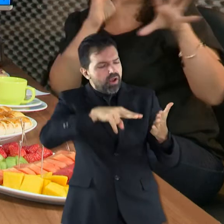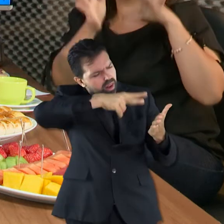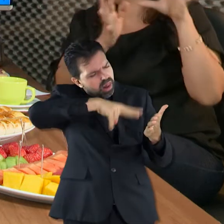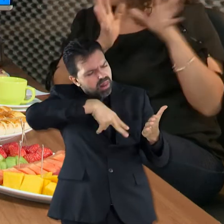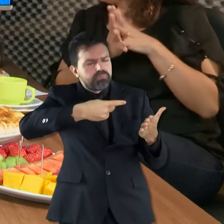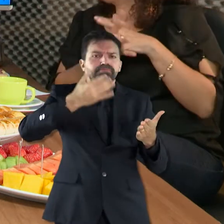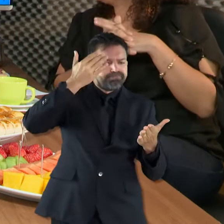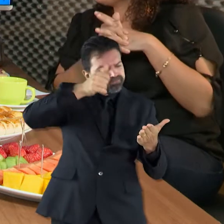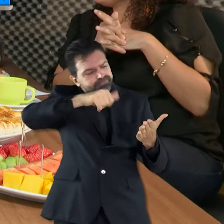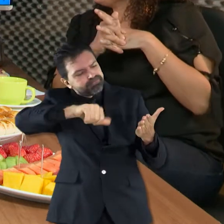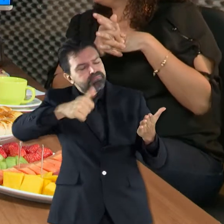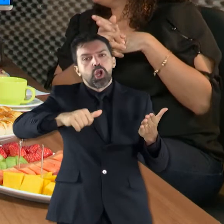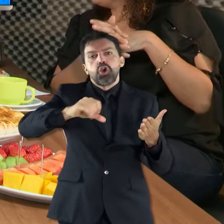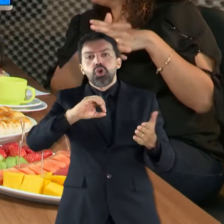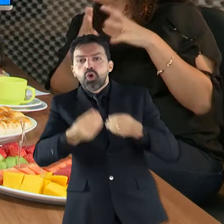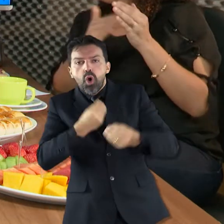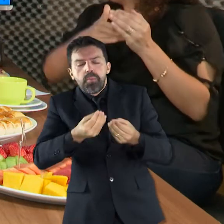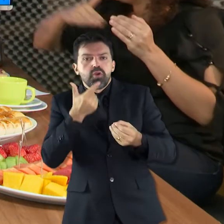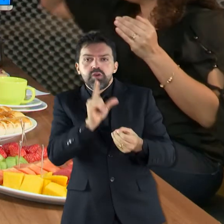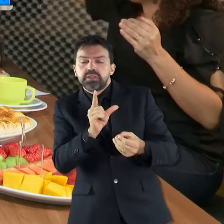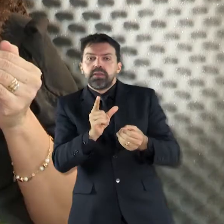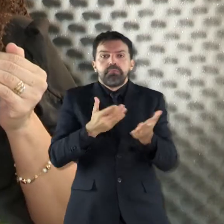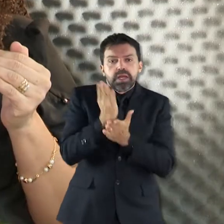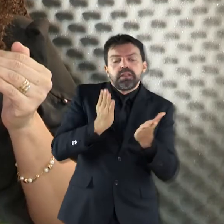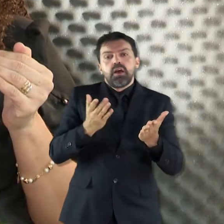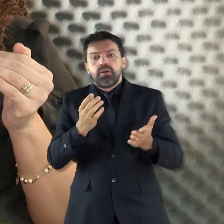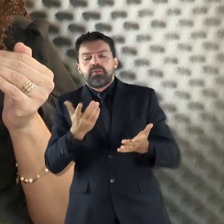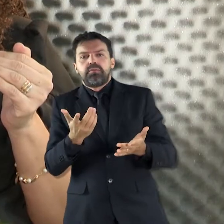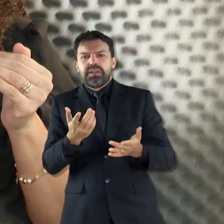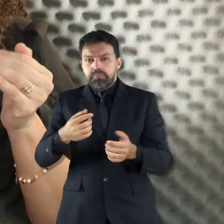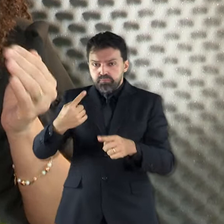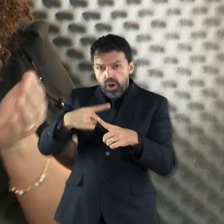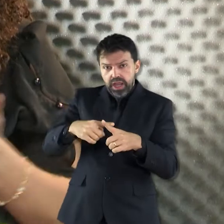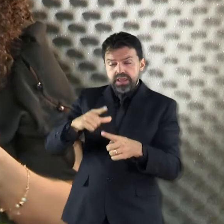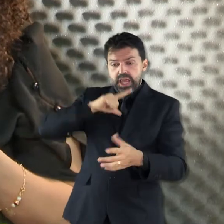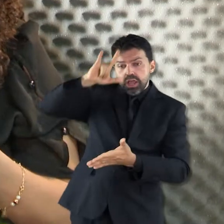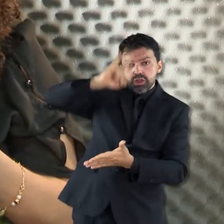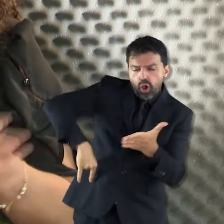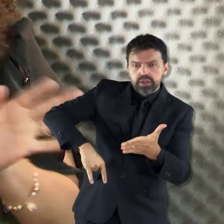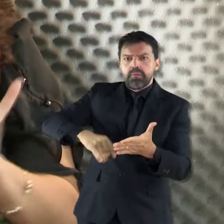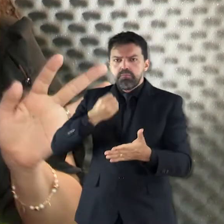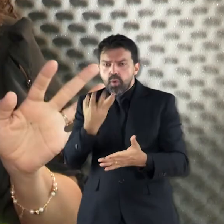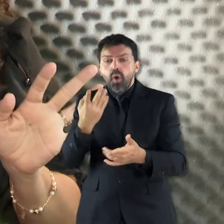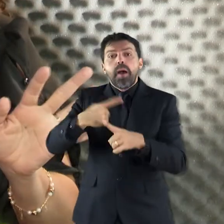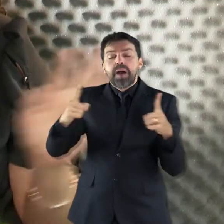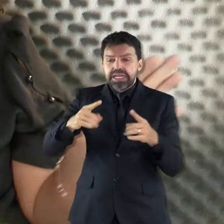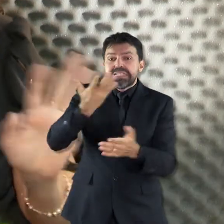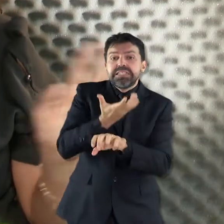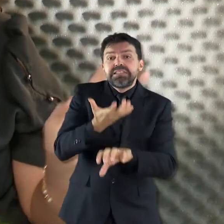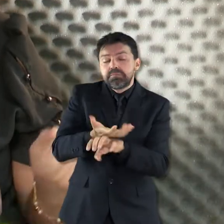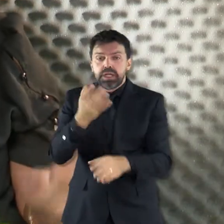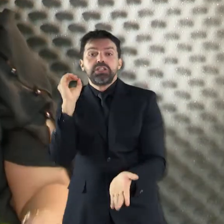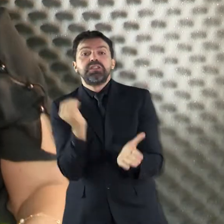ele vai te desclassificar. Porque senão, às vezes, você faz uma nota geral bem alta, mas uma disciplina que você